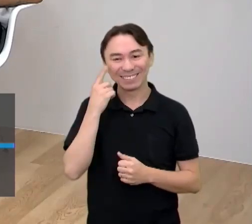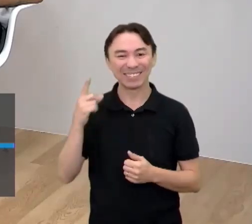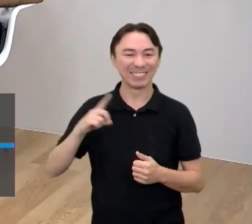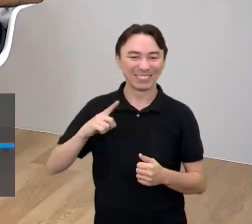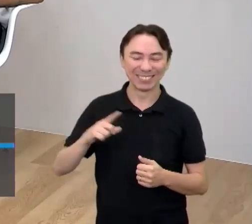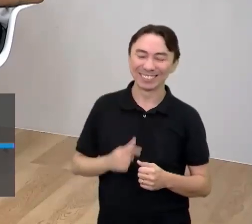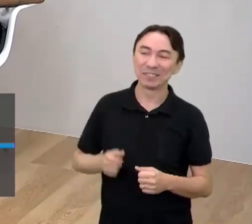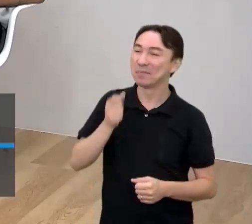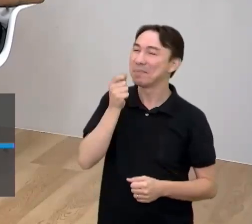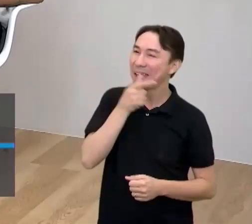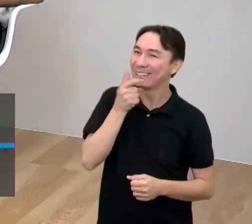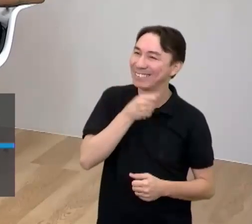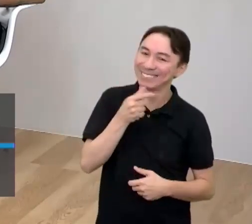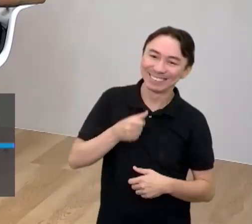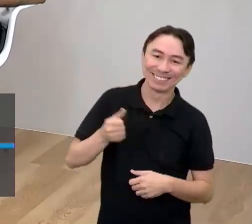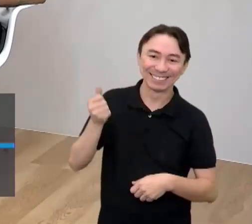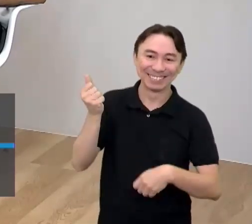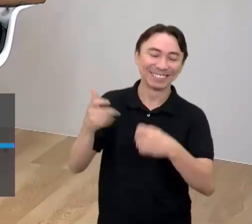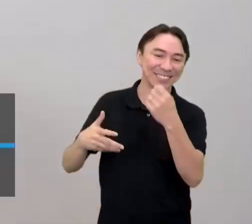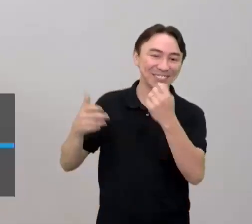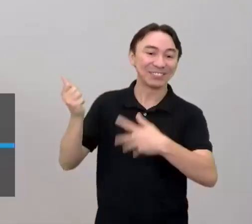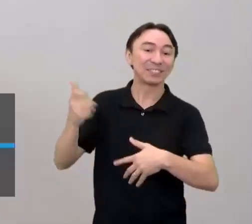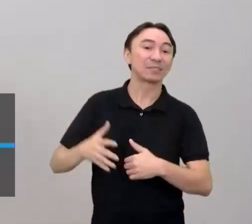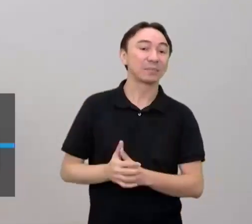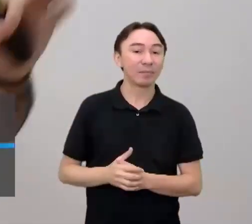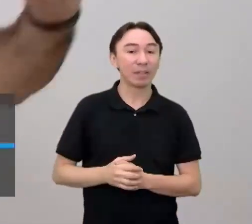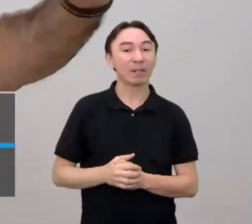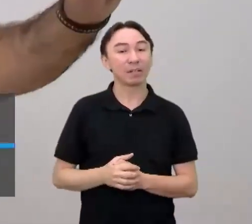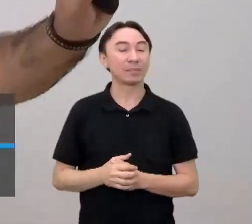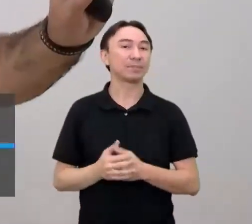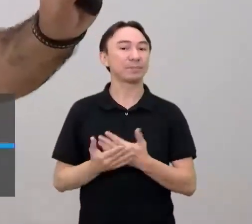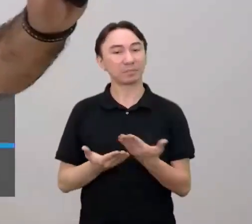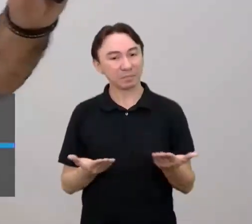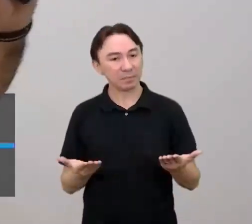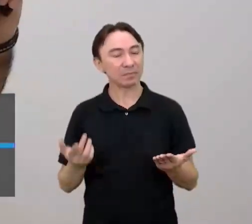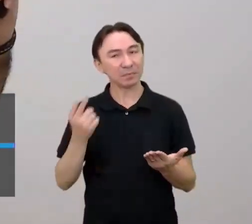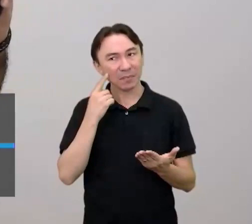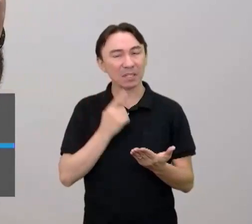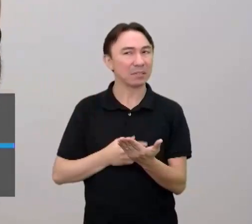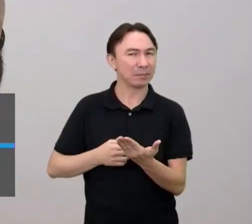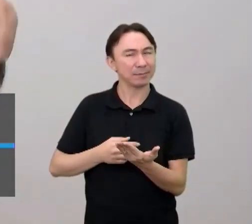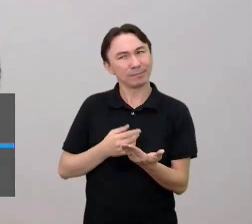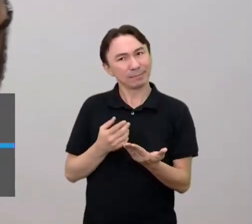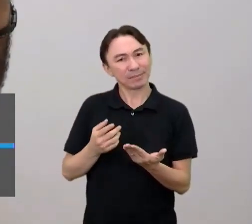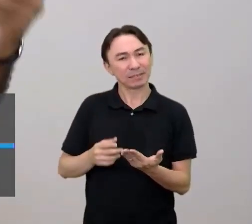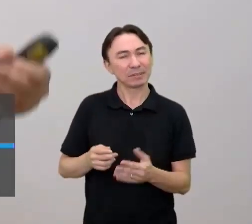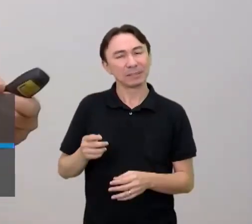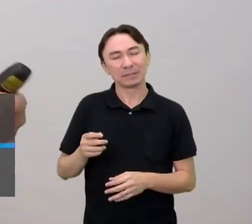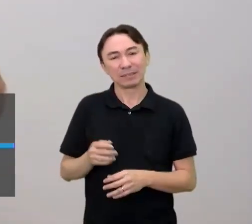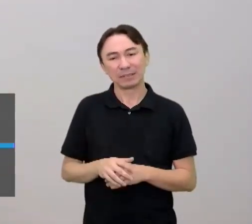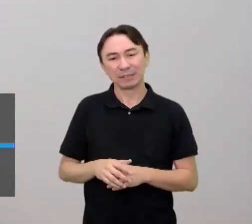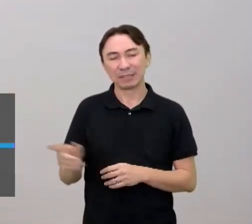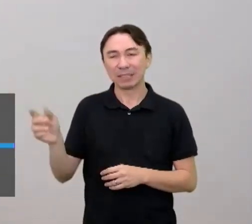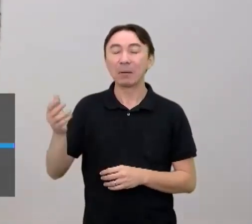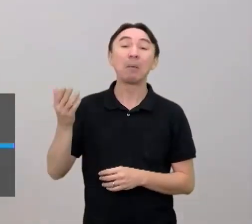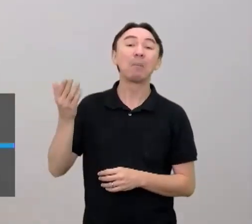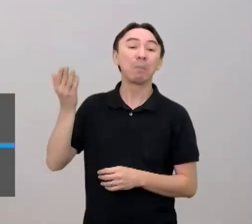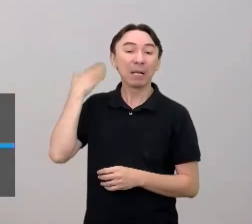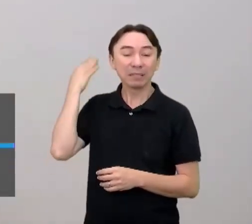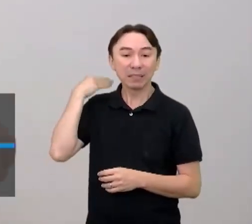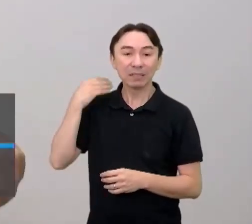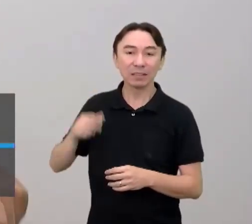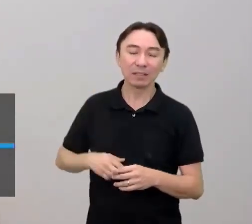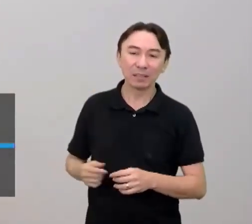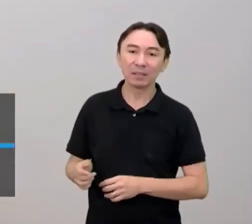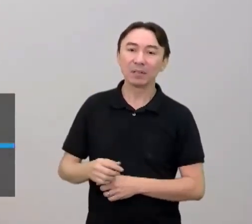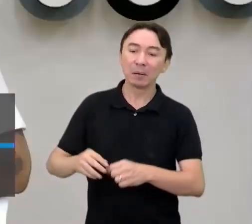assim, mas enfim. Sim. Por acaso, você não é obrigado a saber, mas você tem noção da origem social e o porquê do